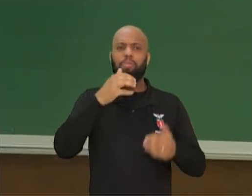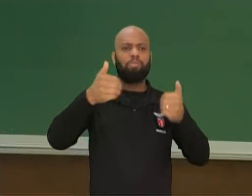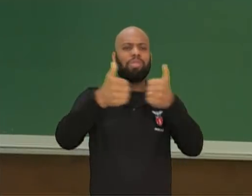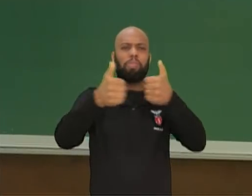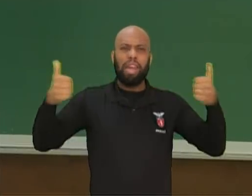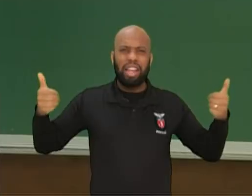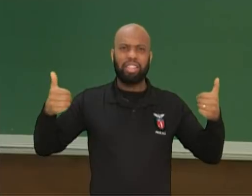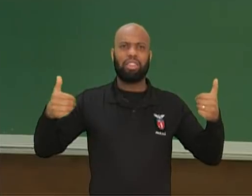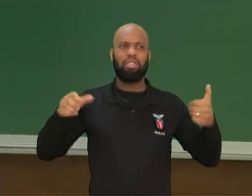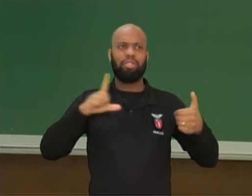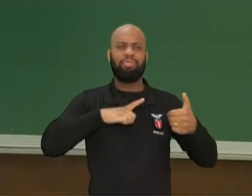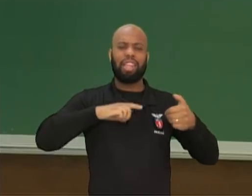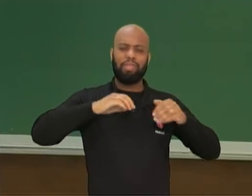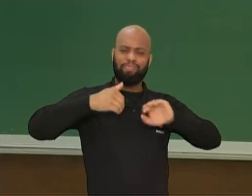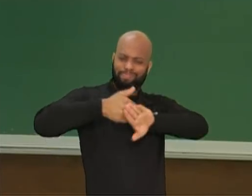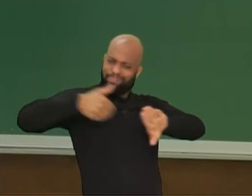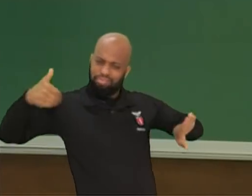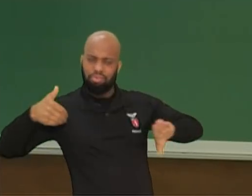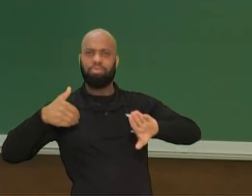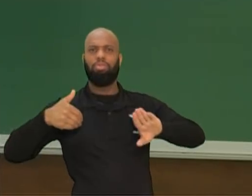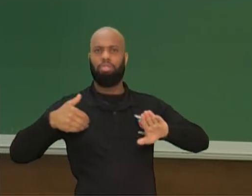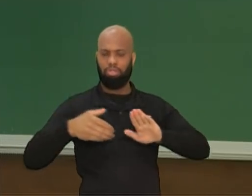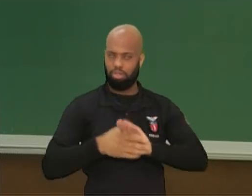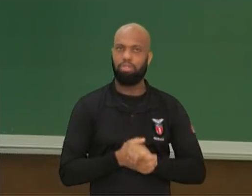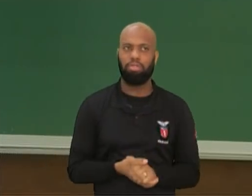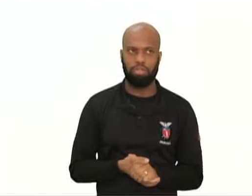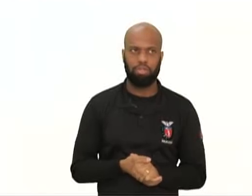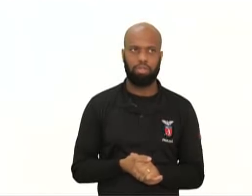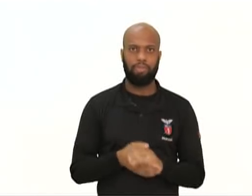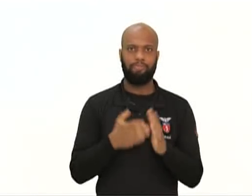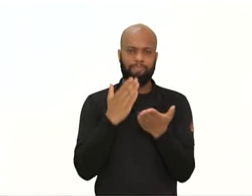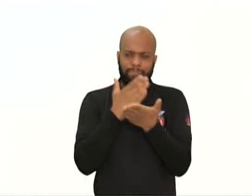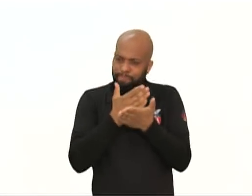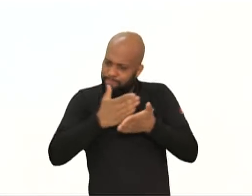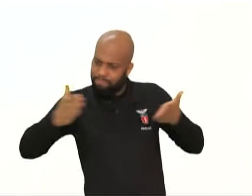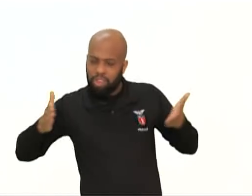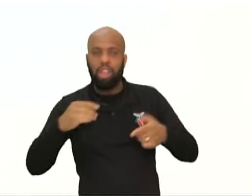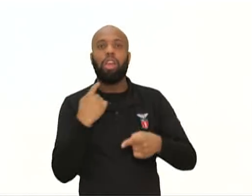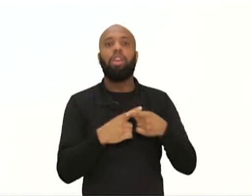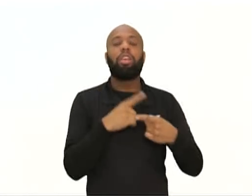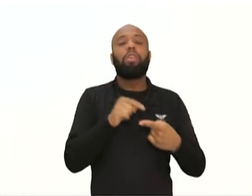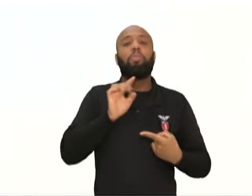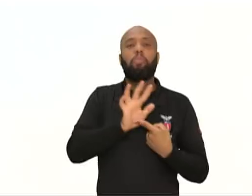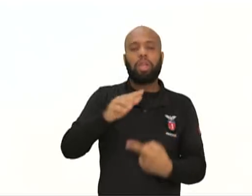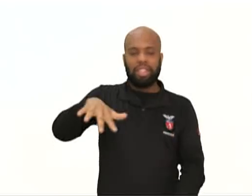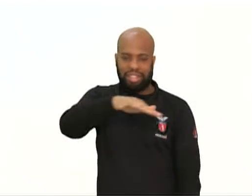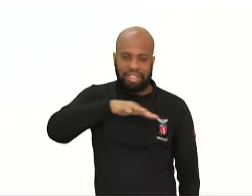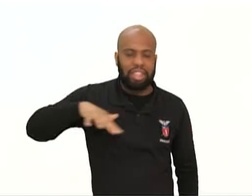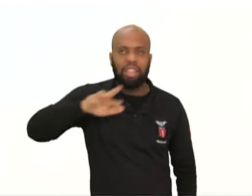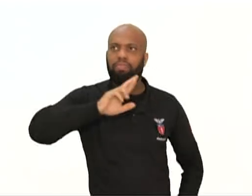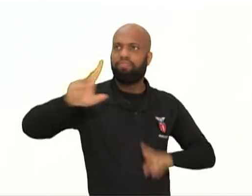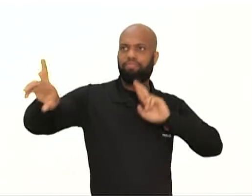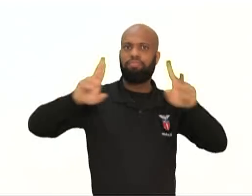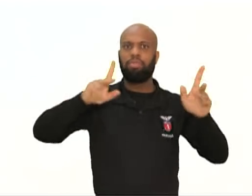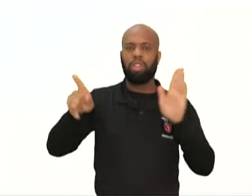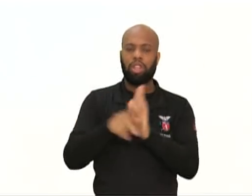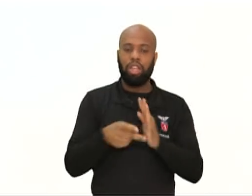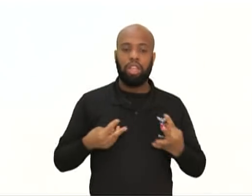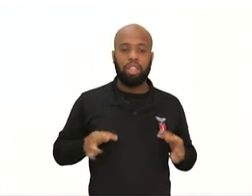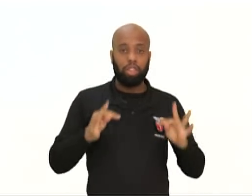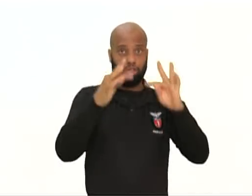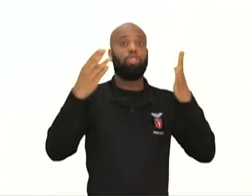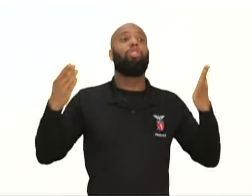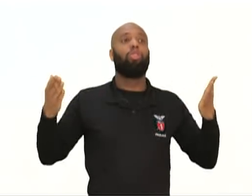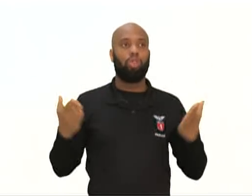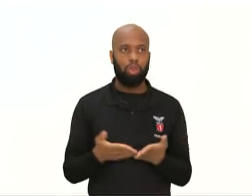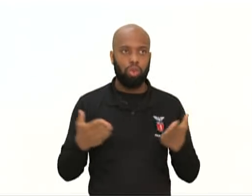né? Houve ali uma ruptura, ok? Por apresentar cenários diferentes dos oferecidos pela tecnologia